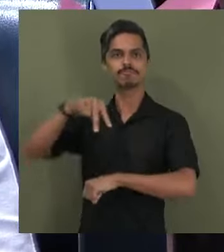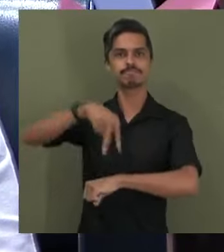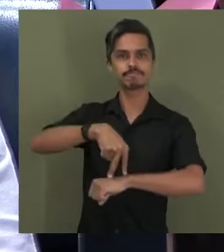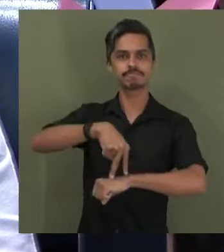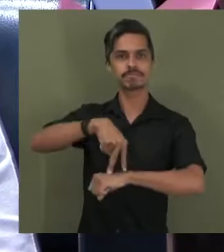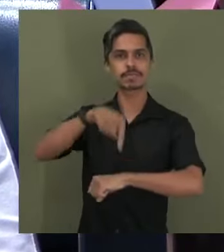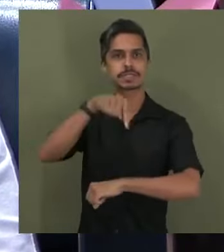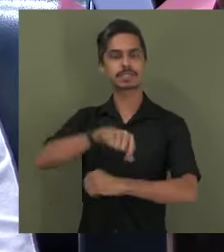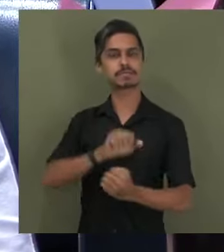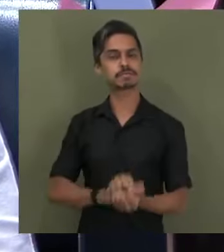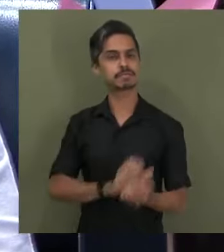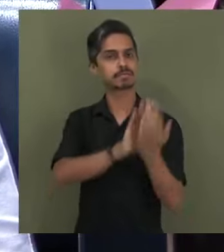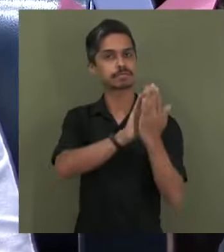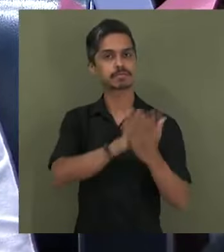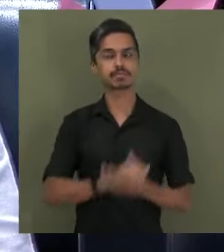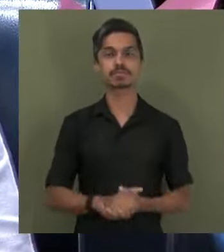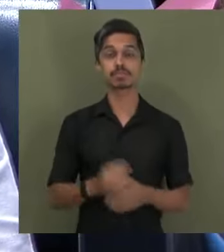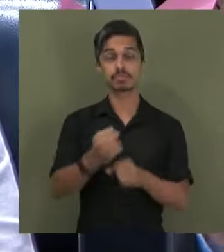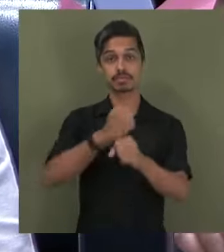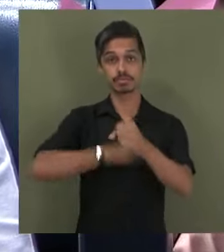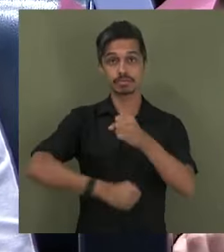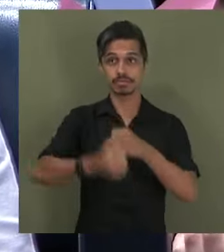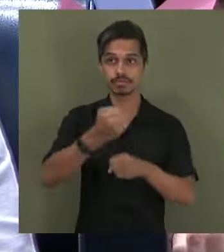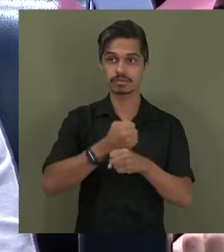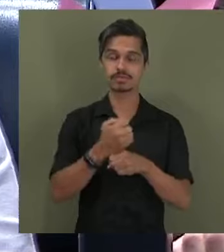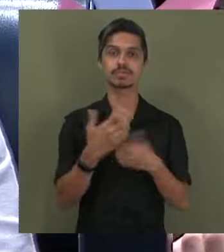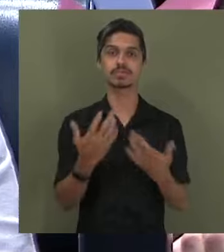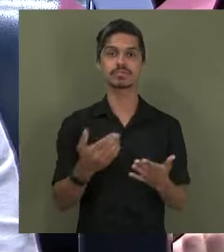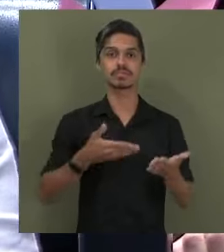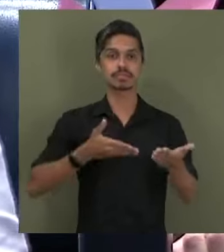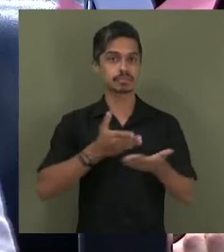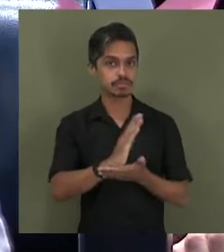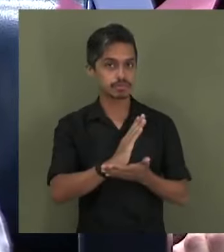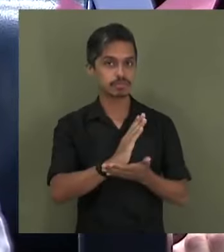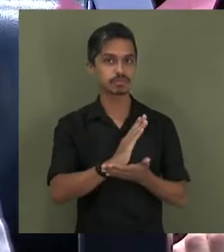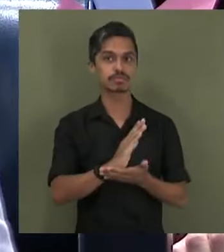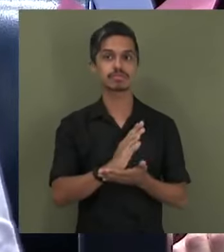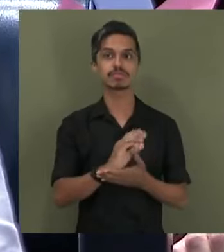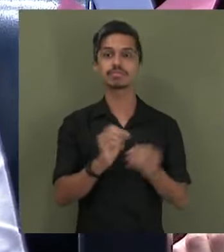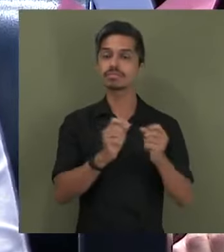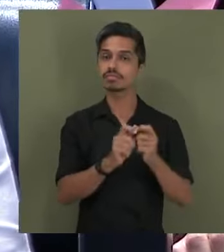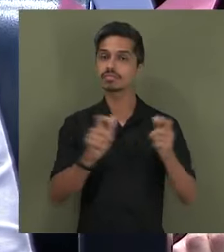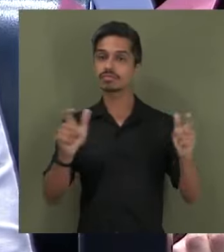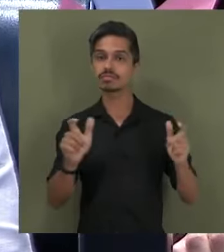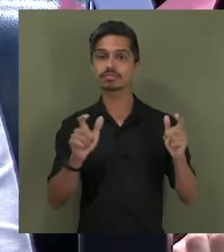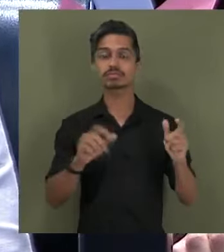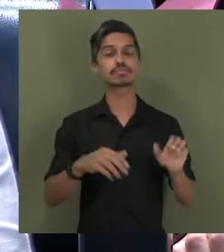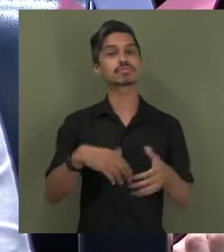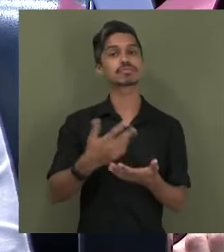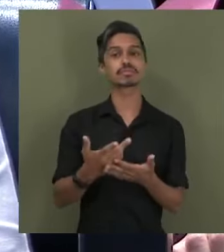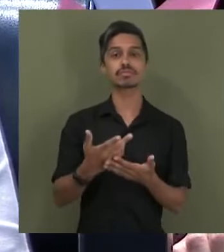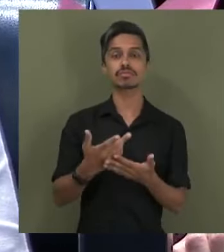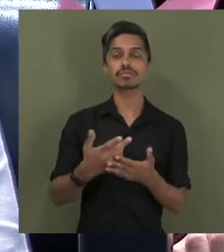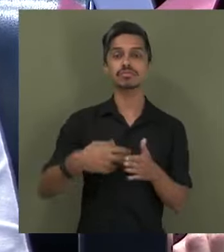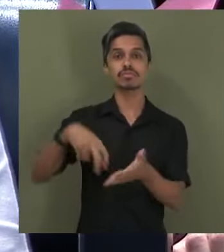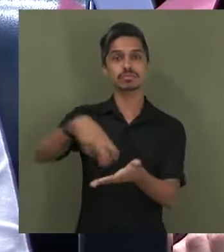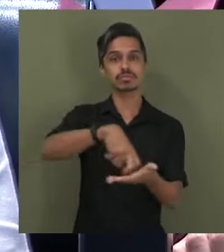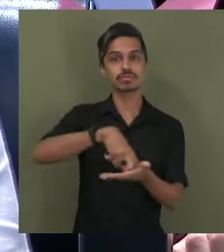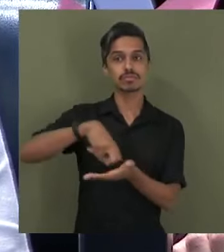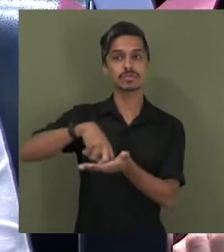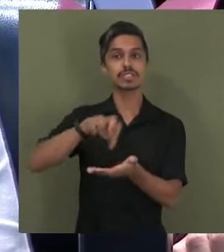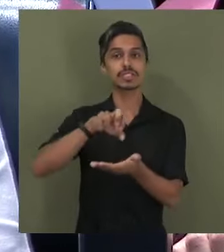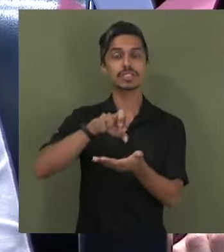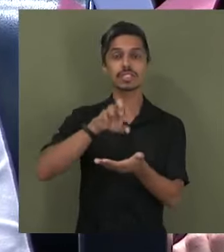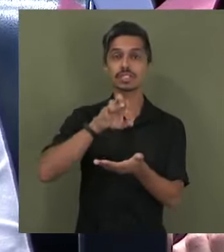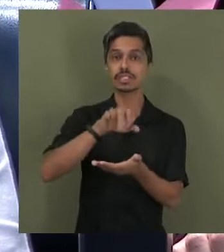enfrentamento. Somente no ano passado, aprovamos a ampliação das penas para aqueles que